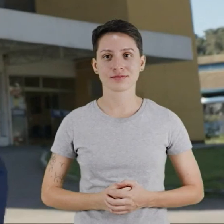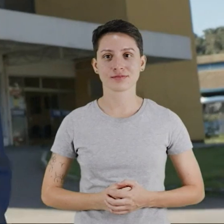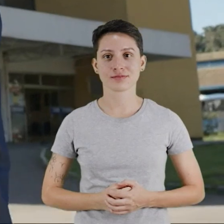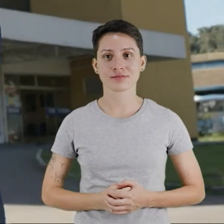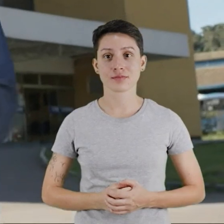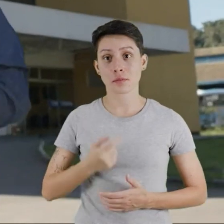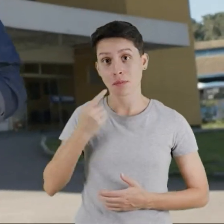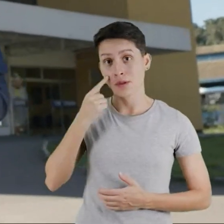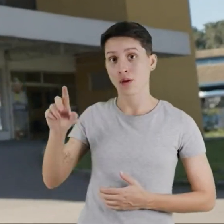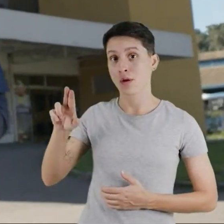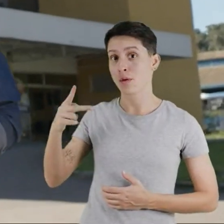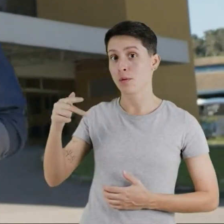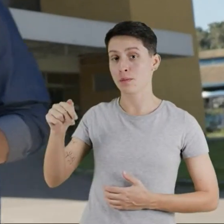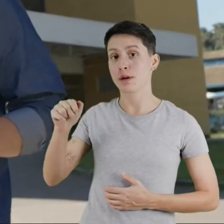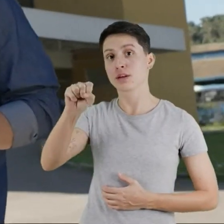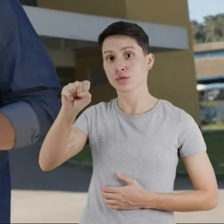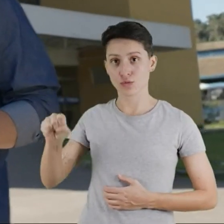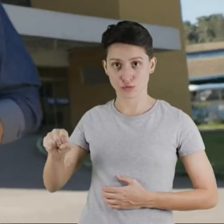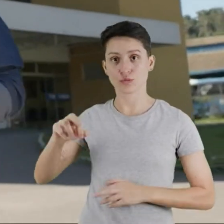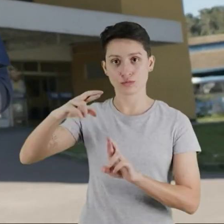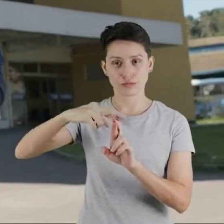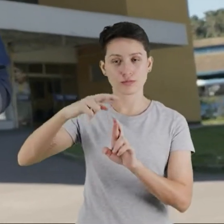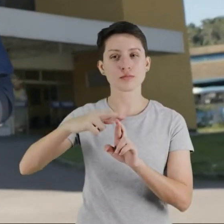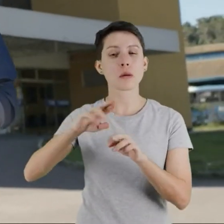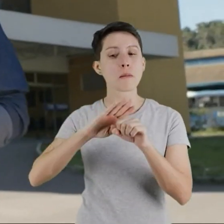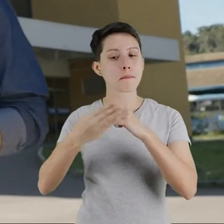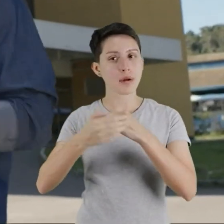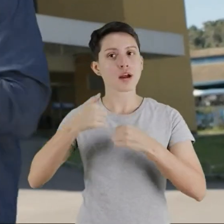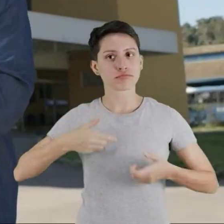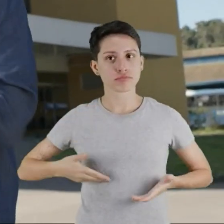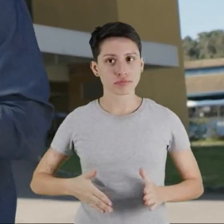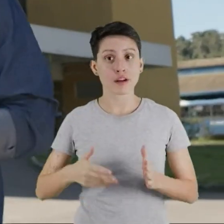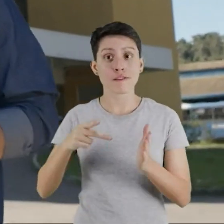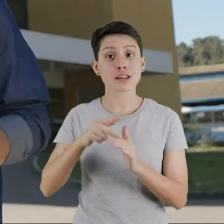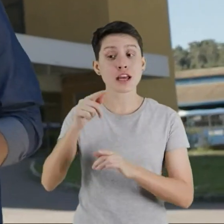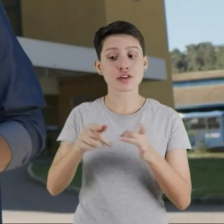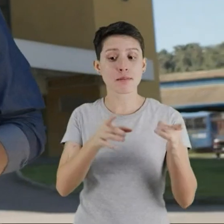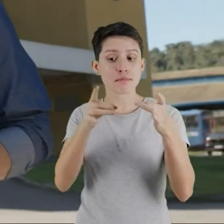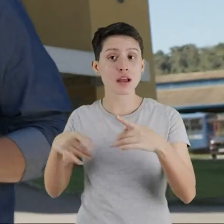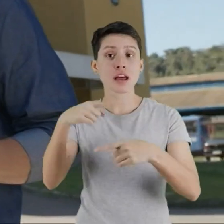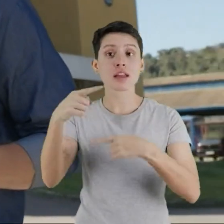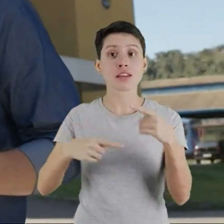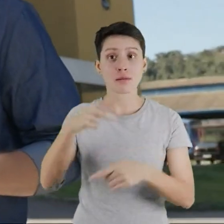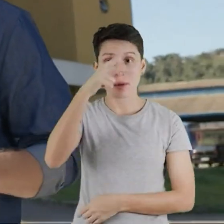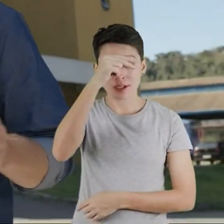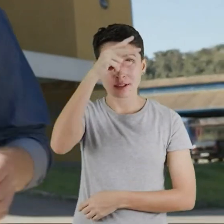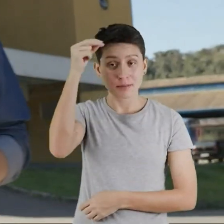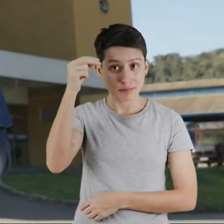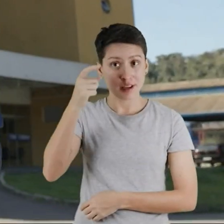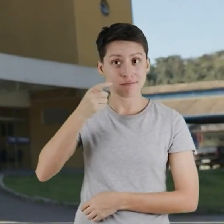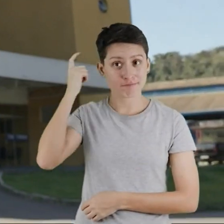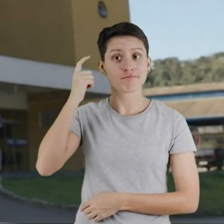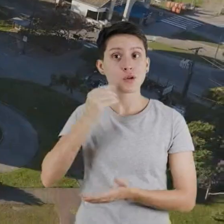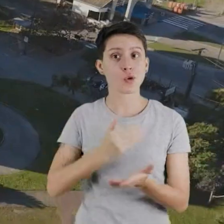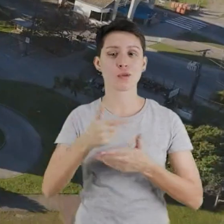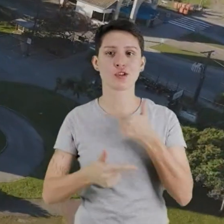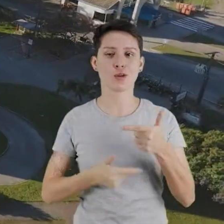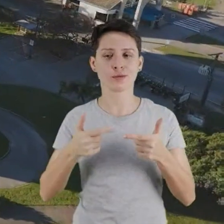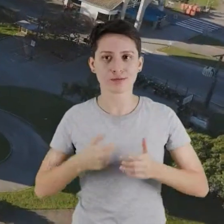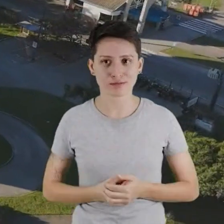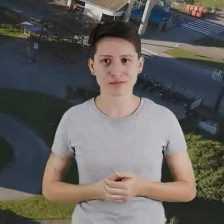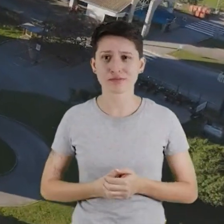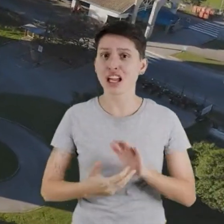Essa é o Passu do Rio Tavares, aqui no bairro onde eu nasci. Aliás, é o que sobrou dela depois que o prefeito Topazio assumiu a prefeitura.